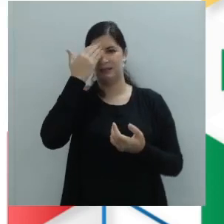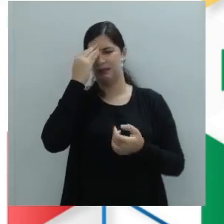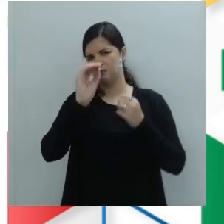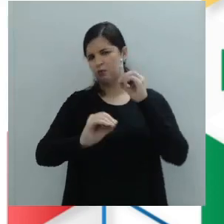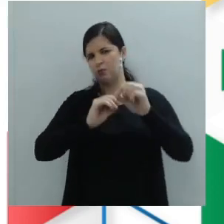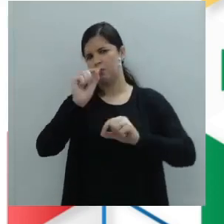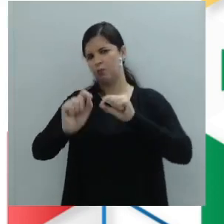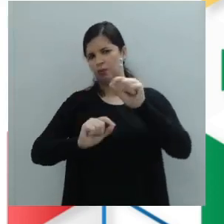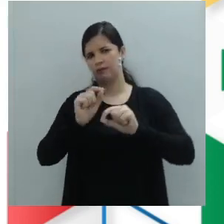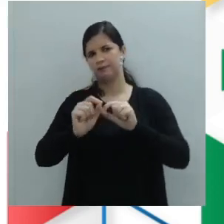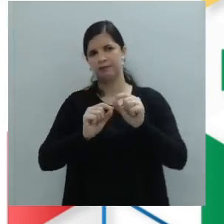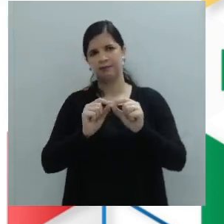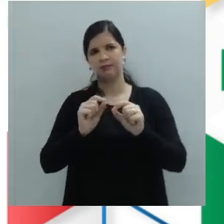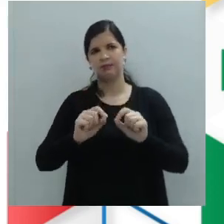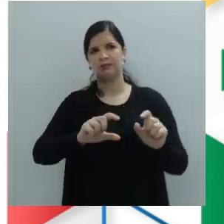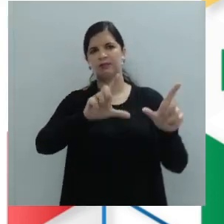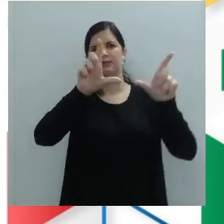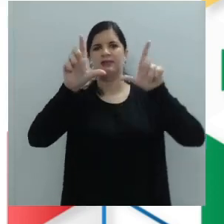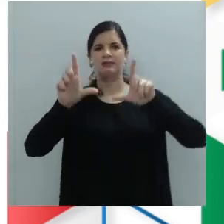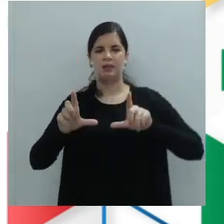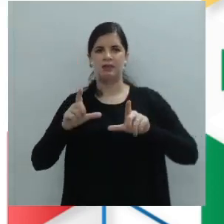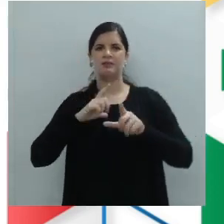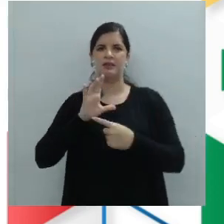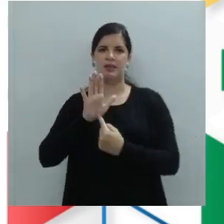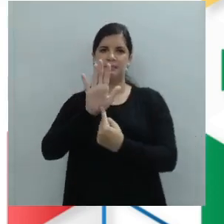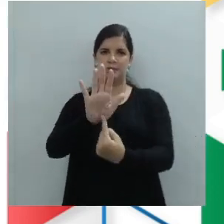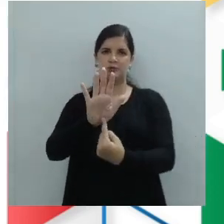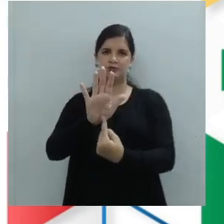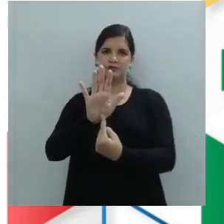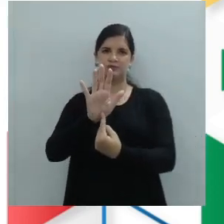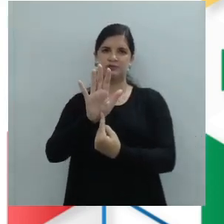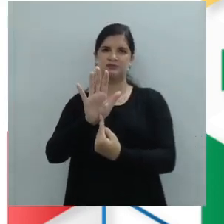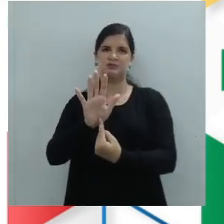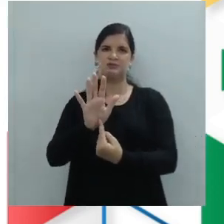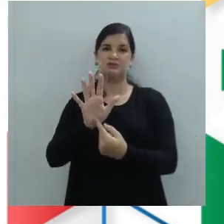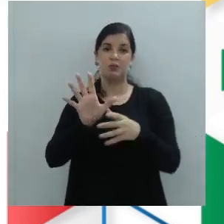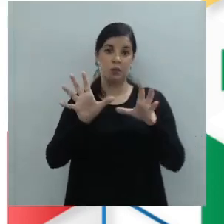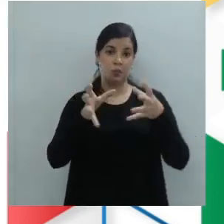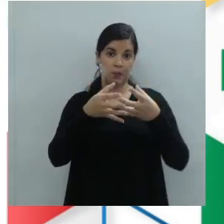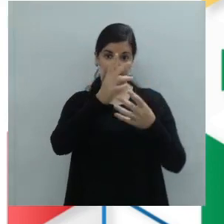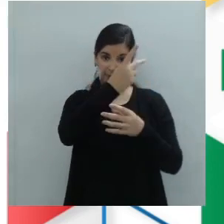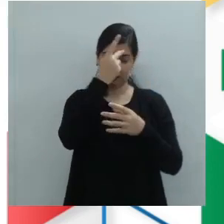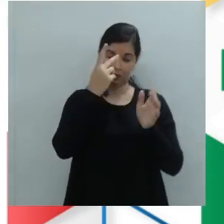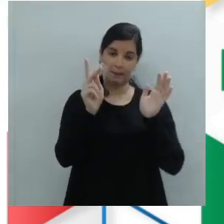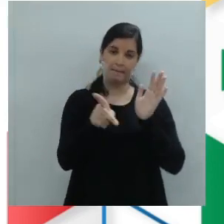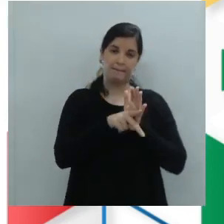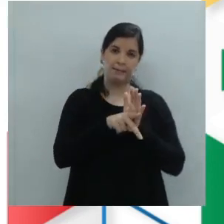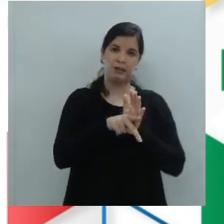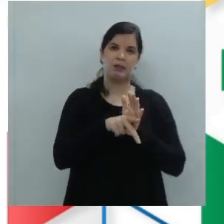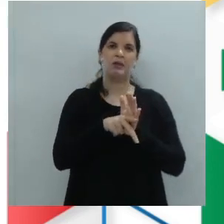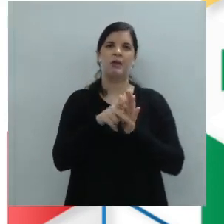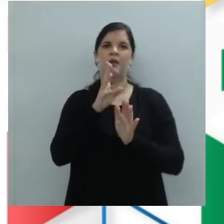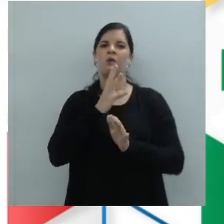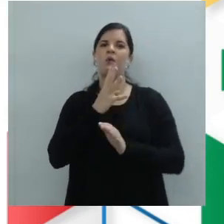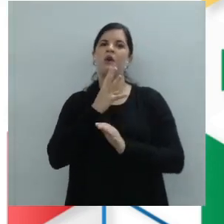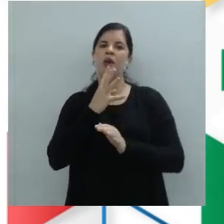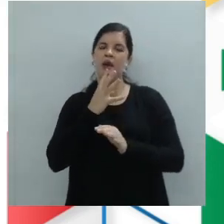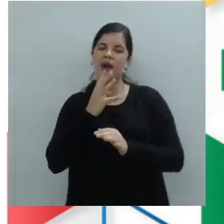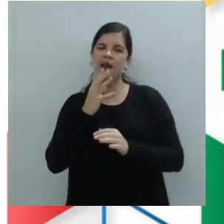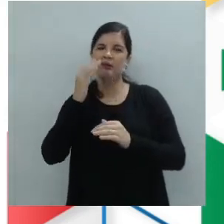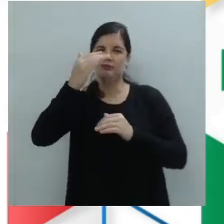nós temos aqui uma representação usada pelos membros da Rosa Cruz, mostrando o